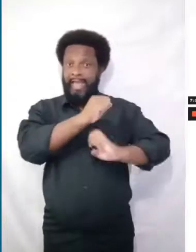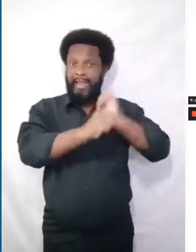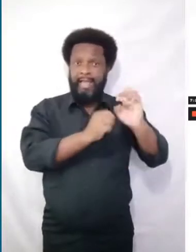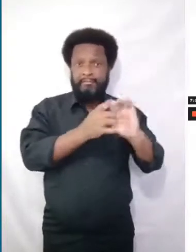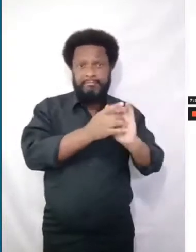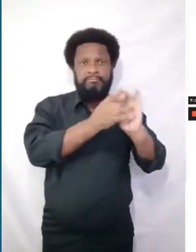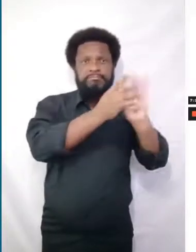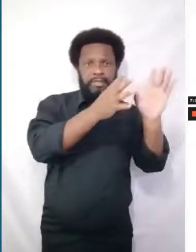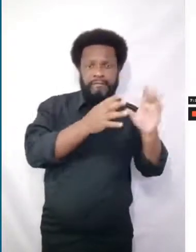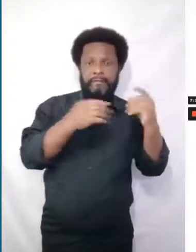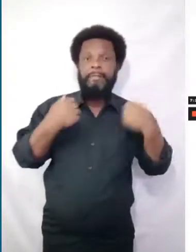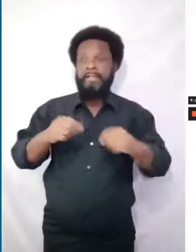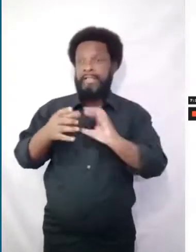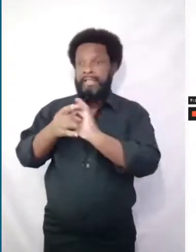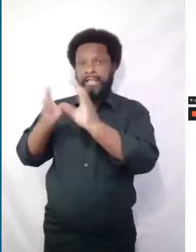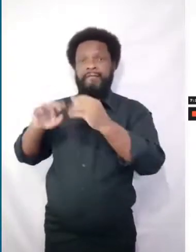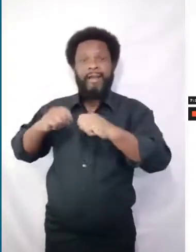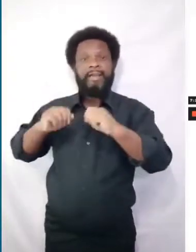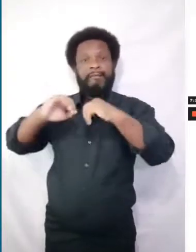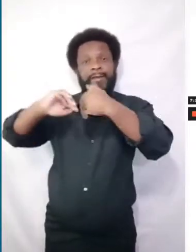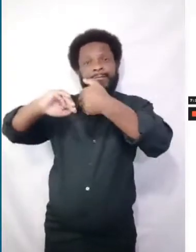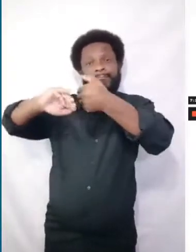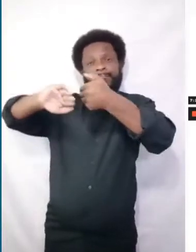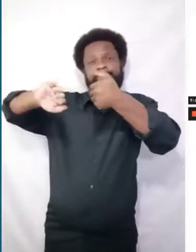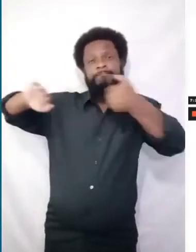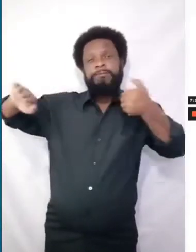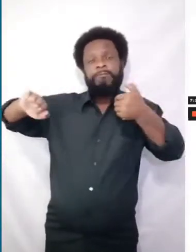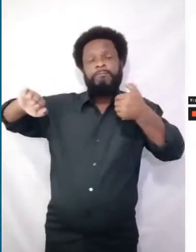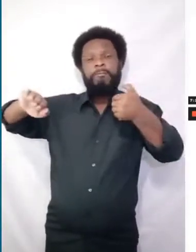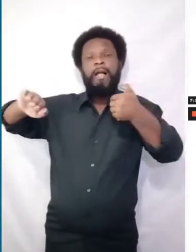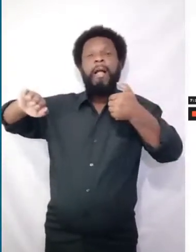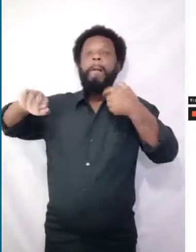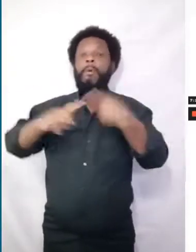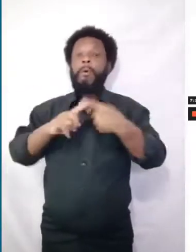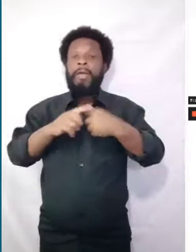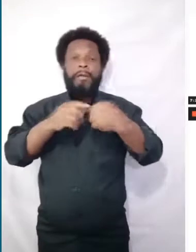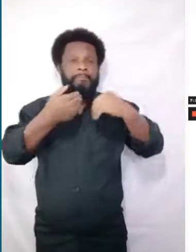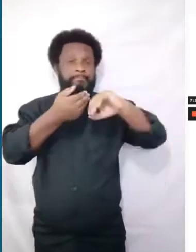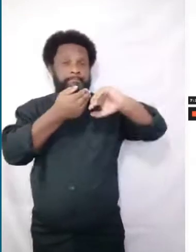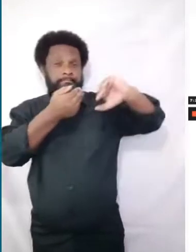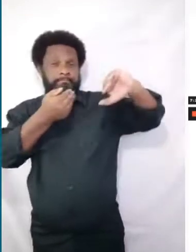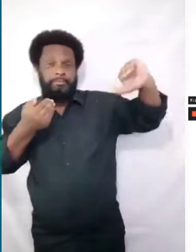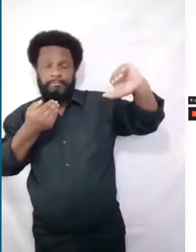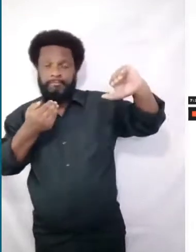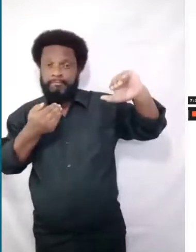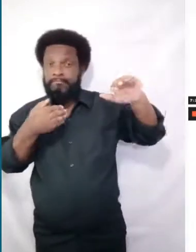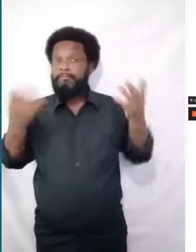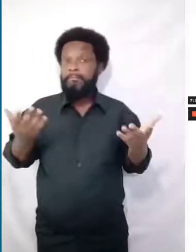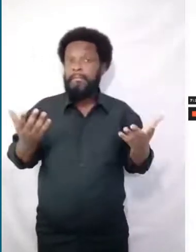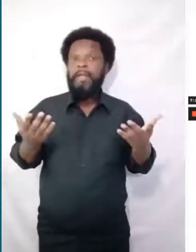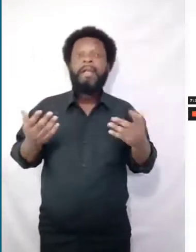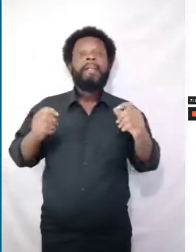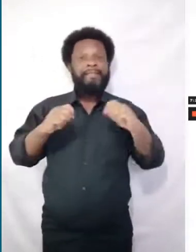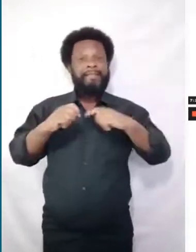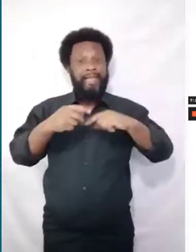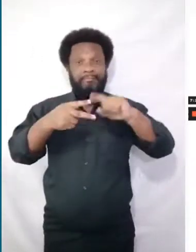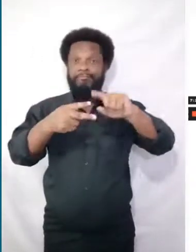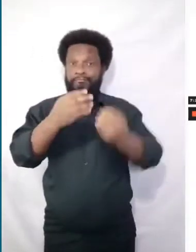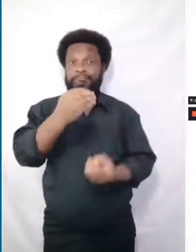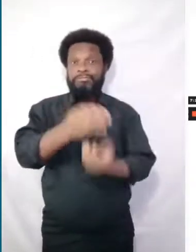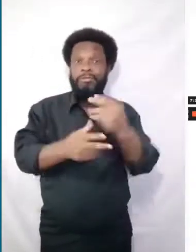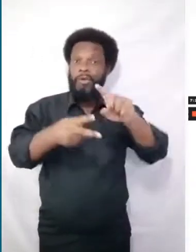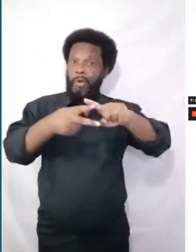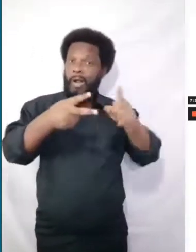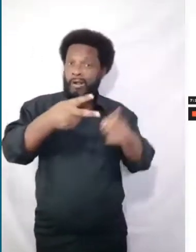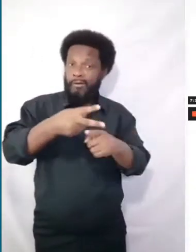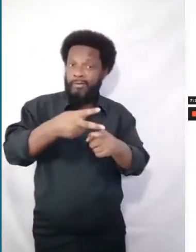acontecer? Esses pares de elétrons que estão livres, eles vão se distanciar, né? Vai existir uma repulsão deles aos pares